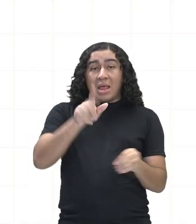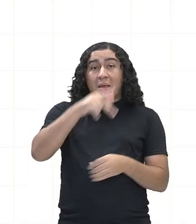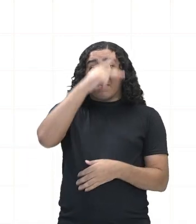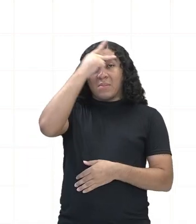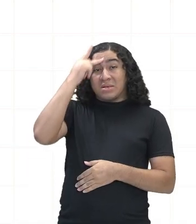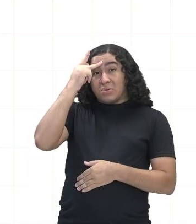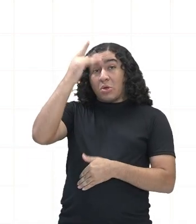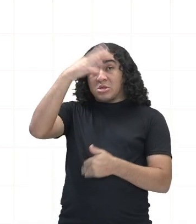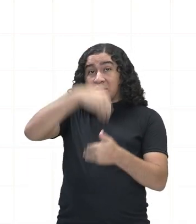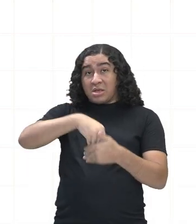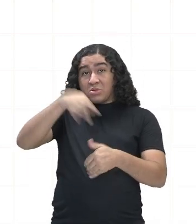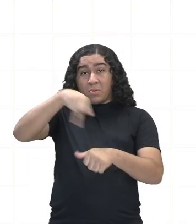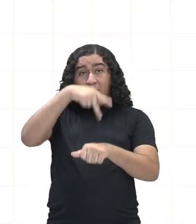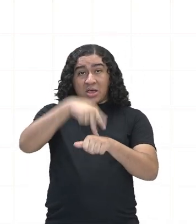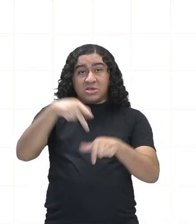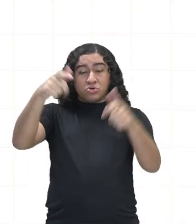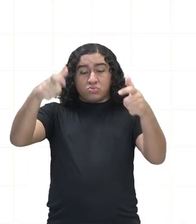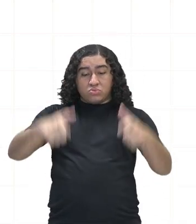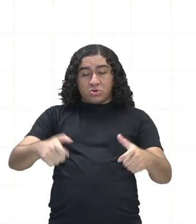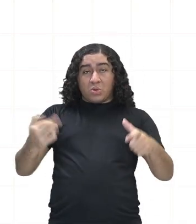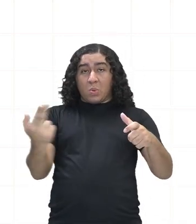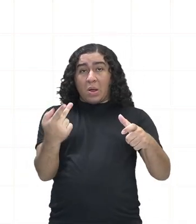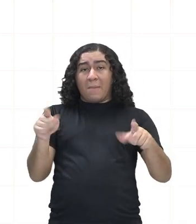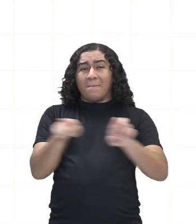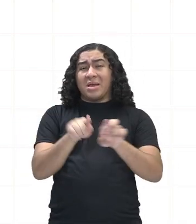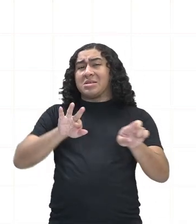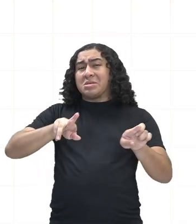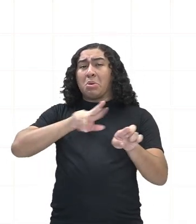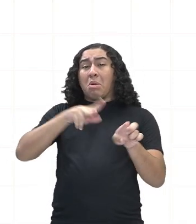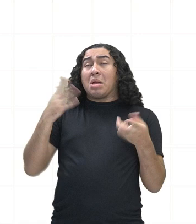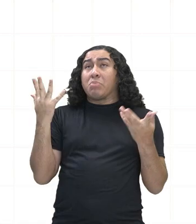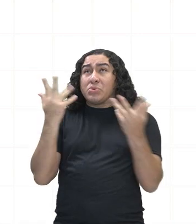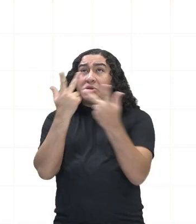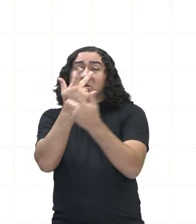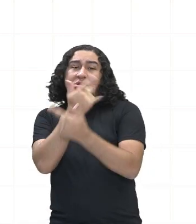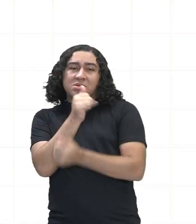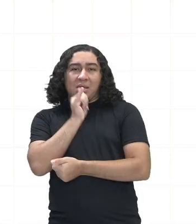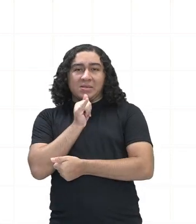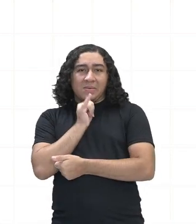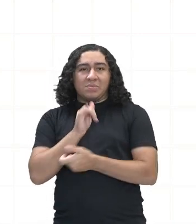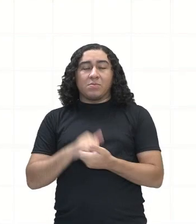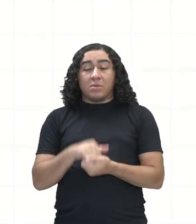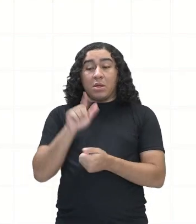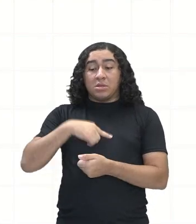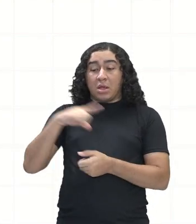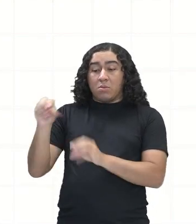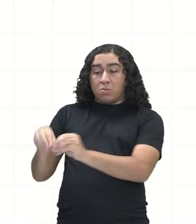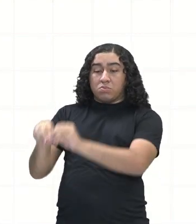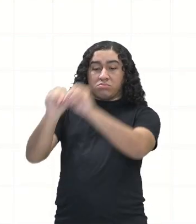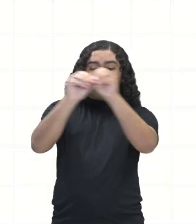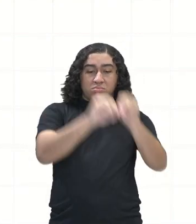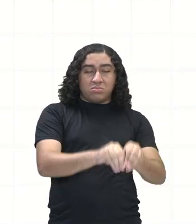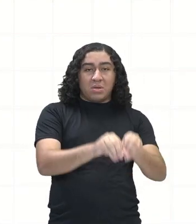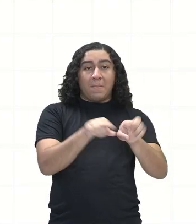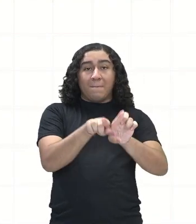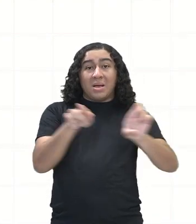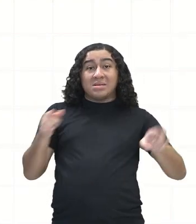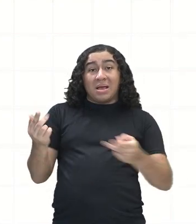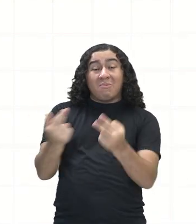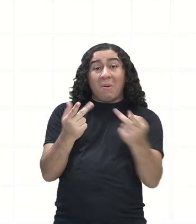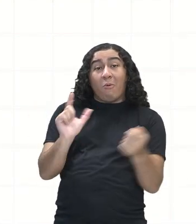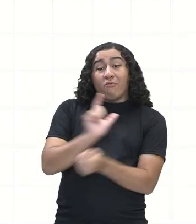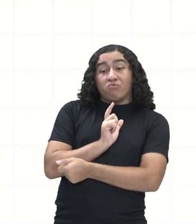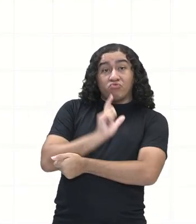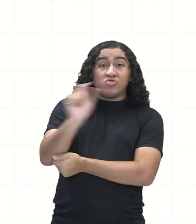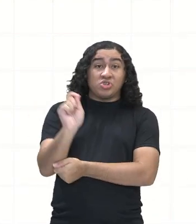migram dentro do mesmo país, só que não é assim de maneira bonitinha, né? Elas migram de maneira igual a dos refugiados. Está